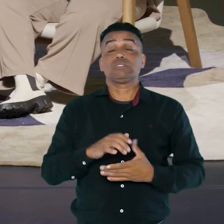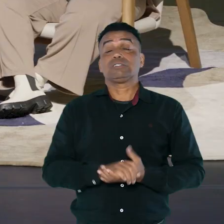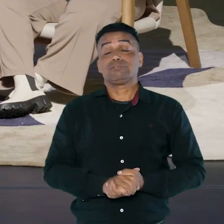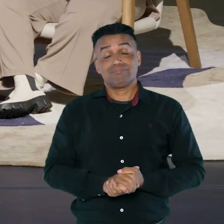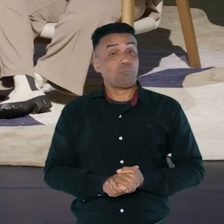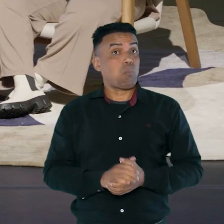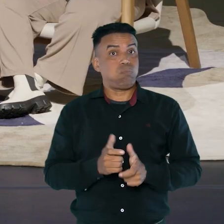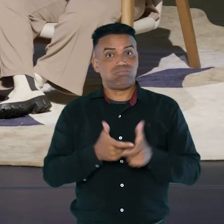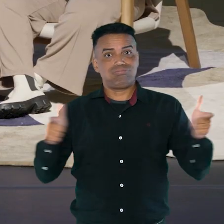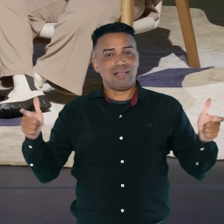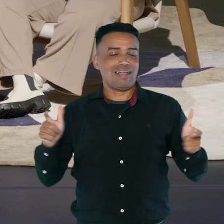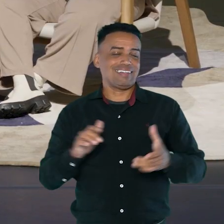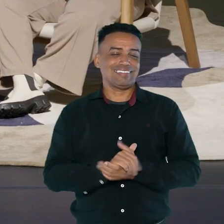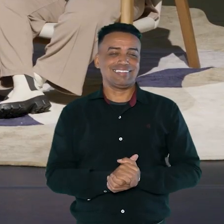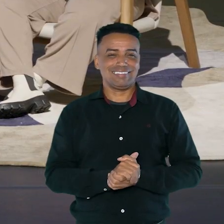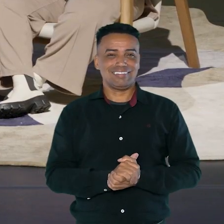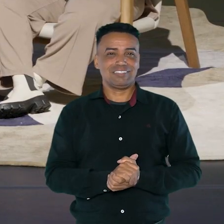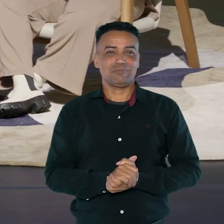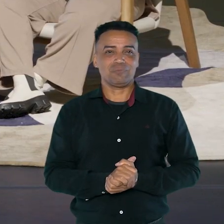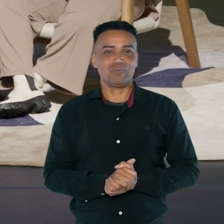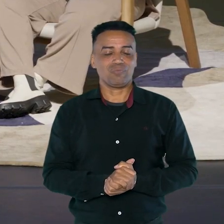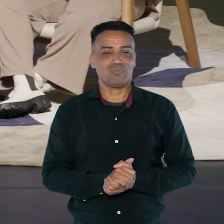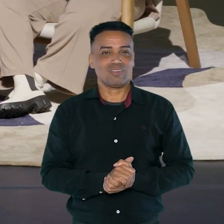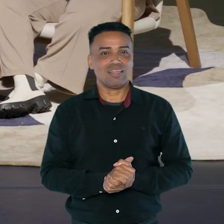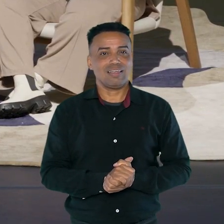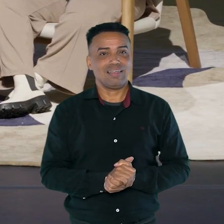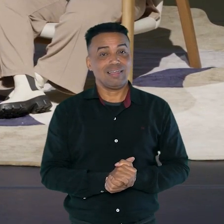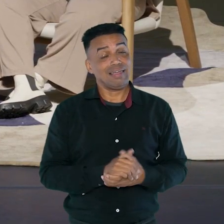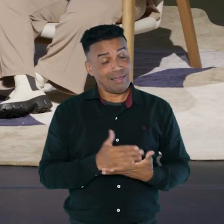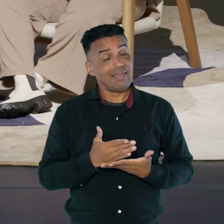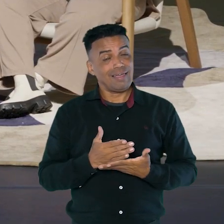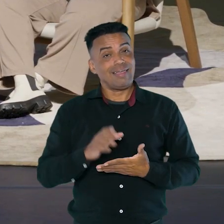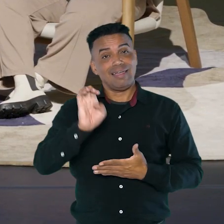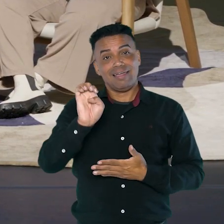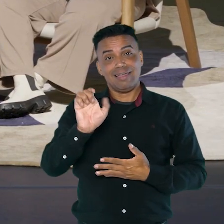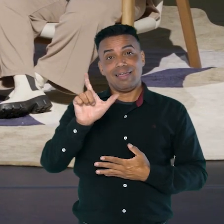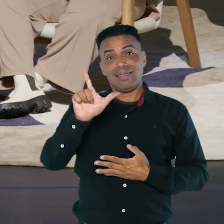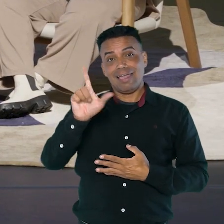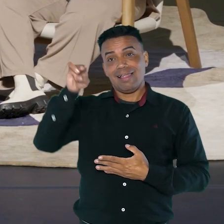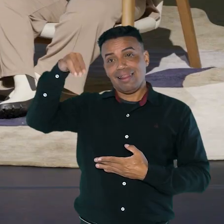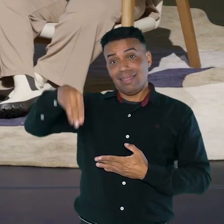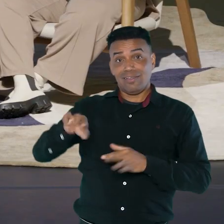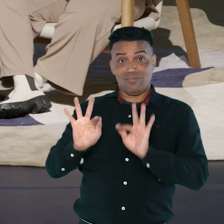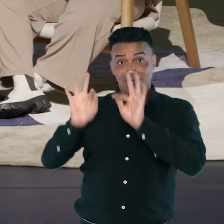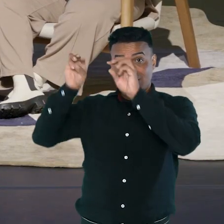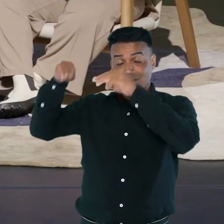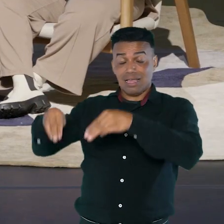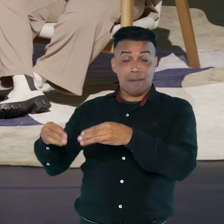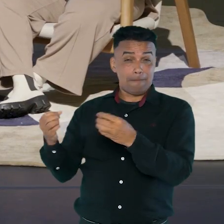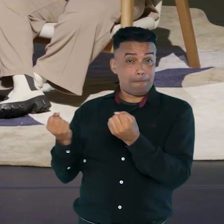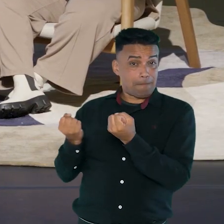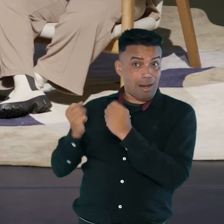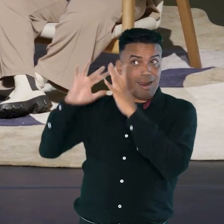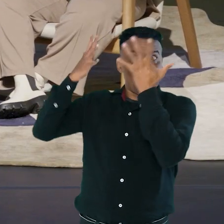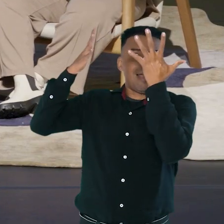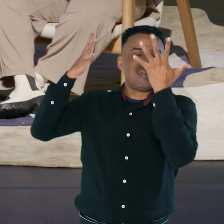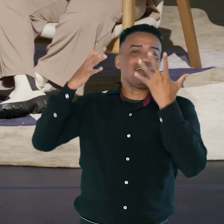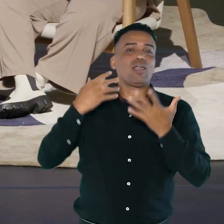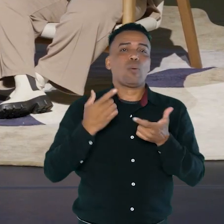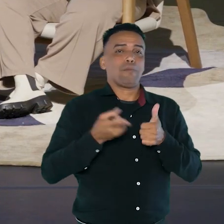plano. Bom, como a Ellen vai encerrar brilhantemente, eu